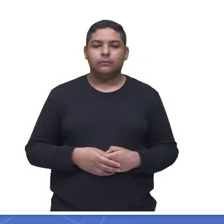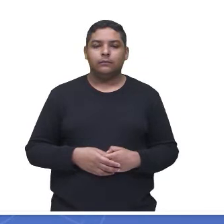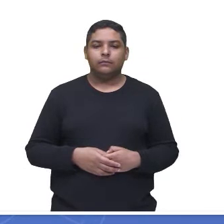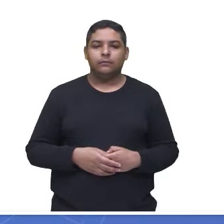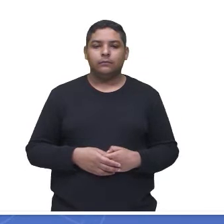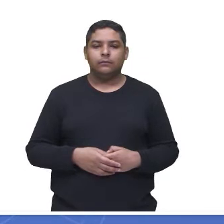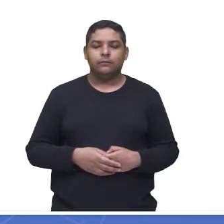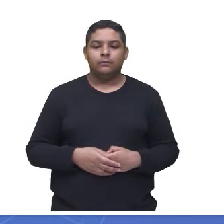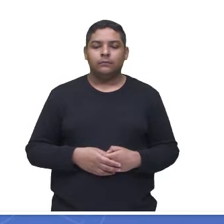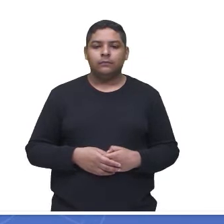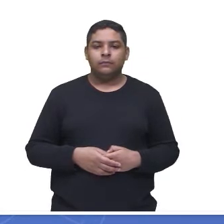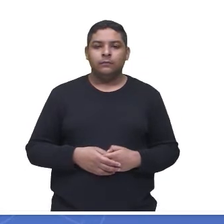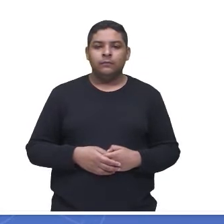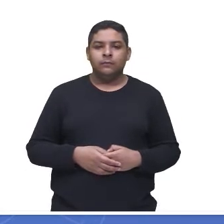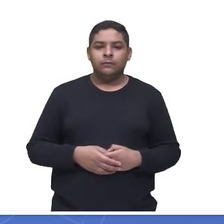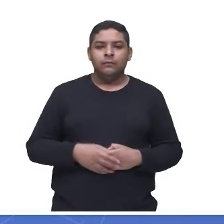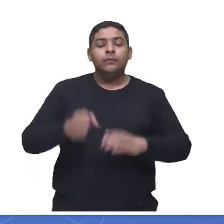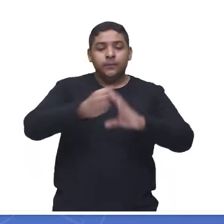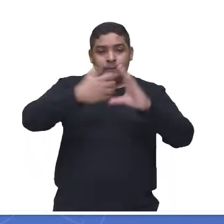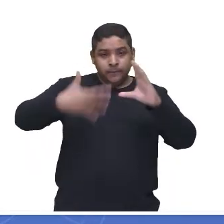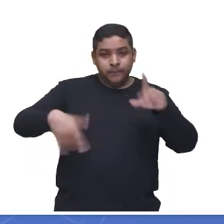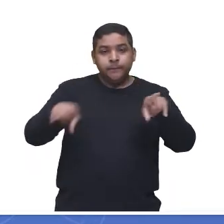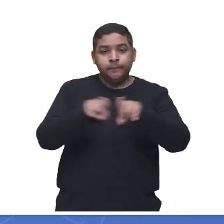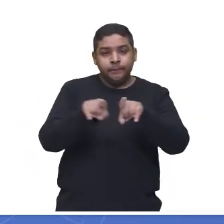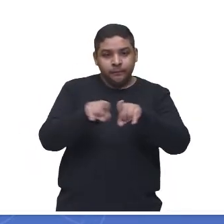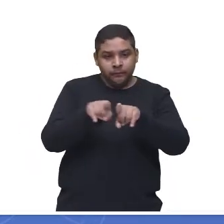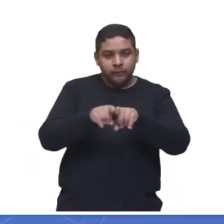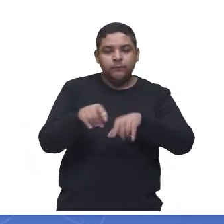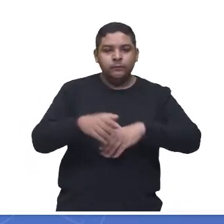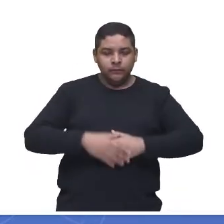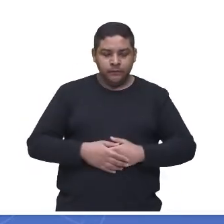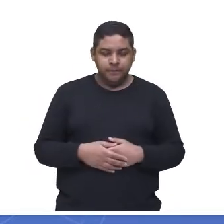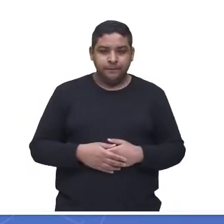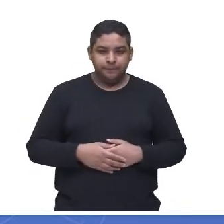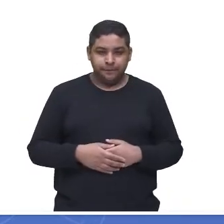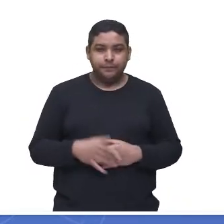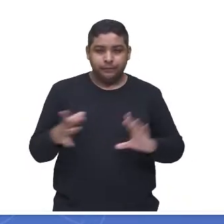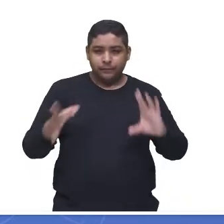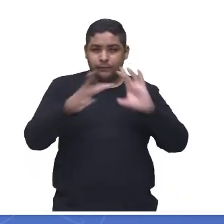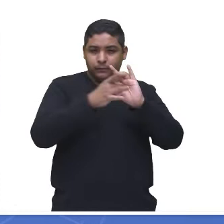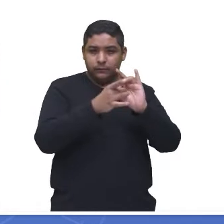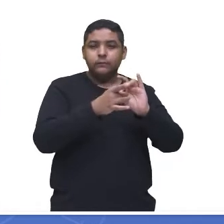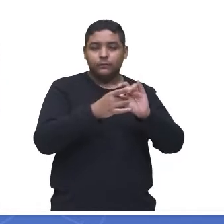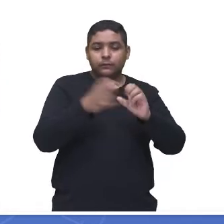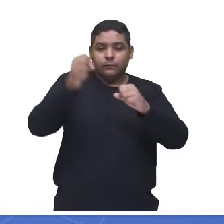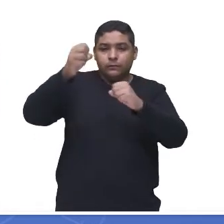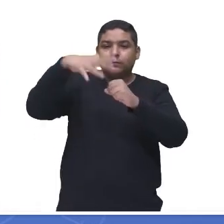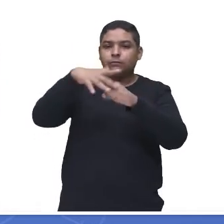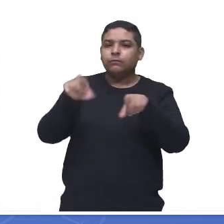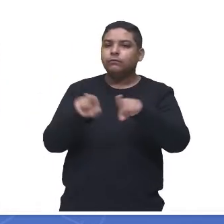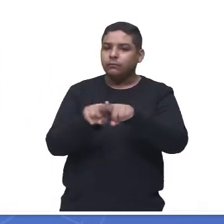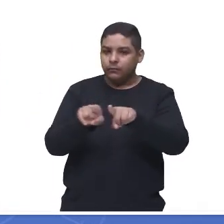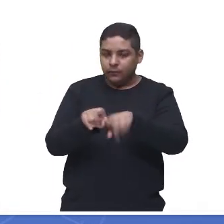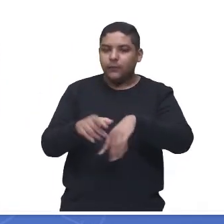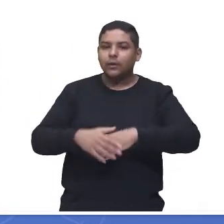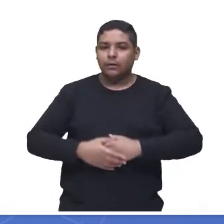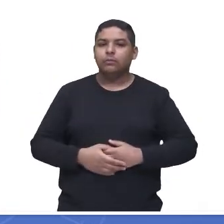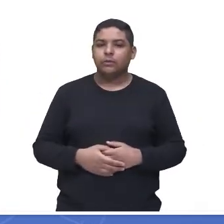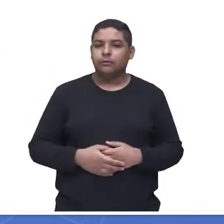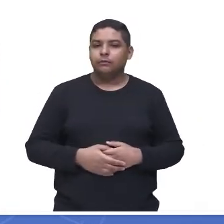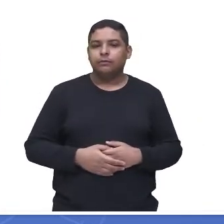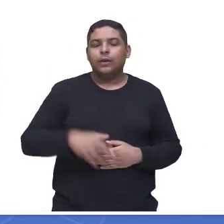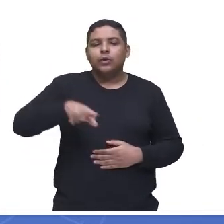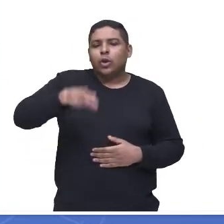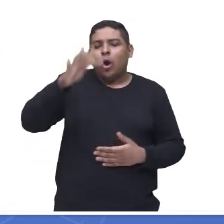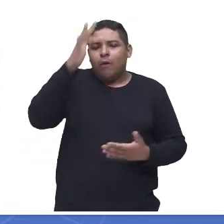período é o racionalismo, que está vinculado ao iluminismo, né? A razão. Então não é mais o critério